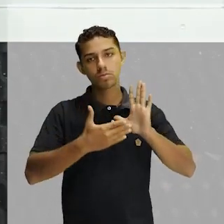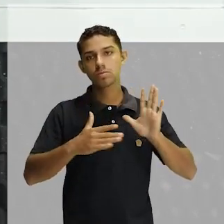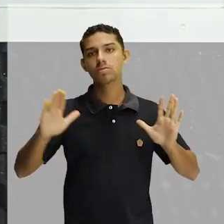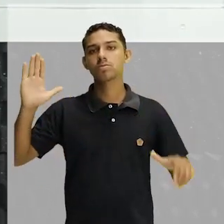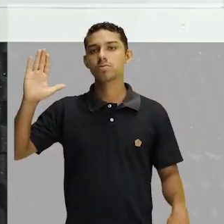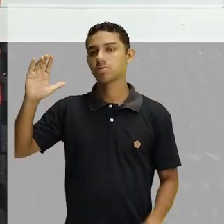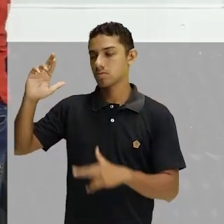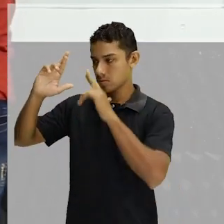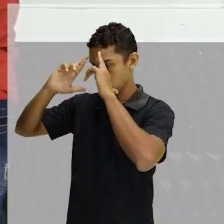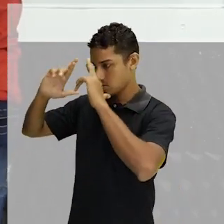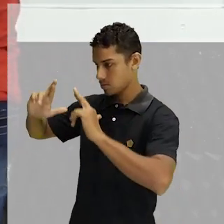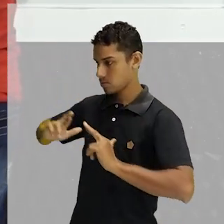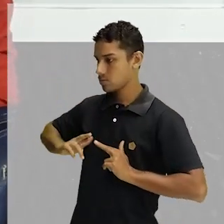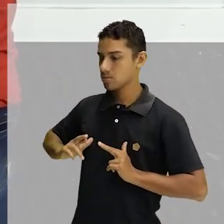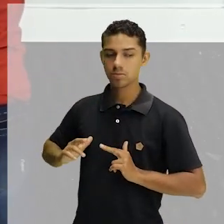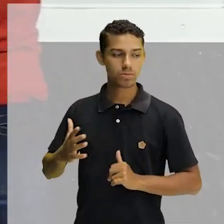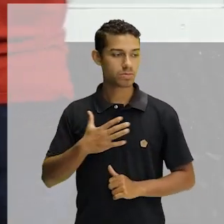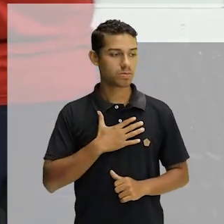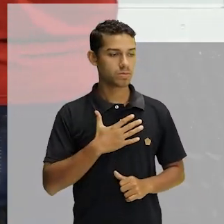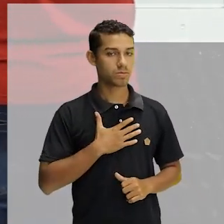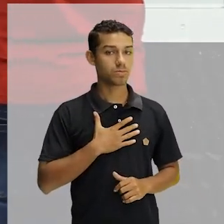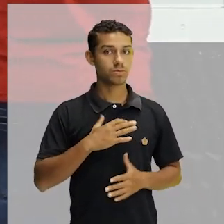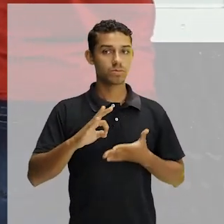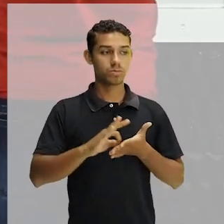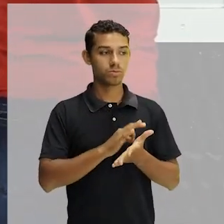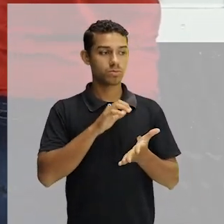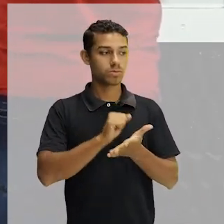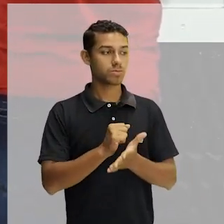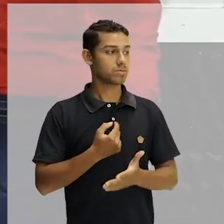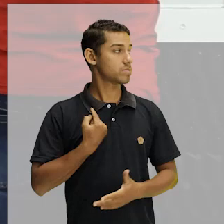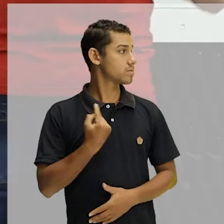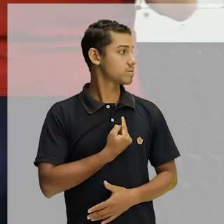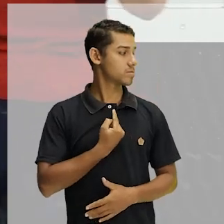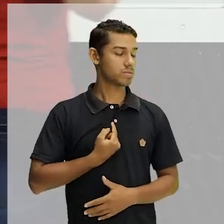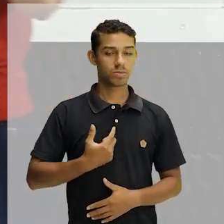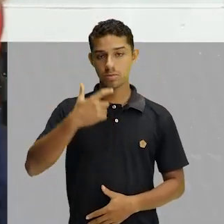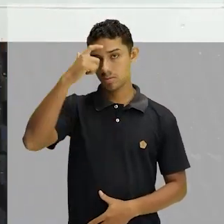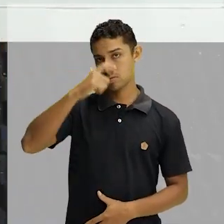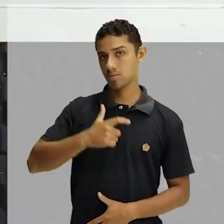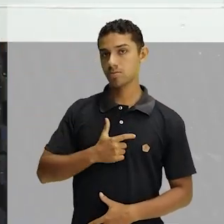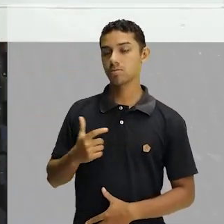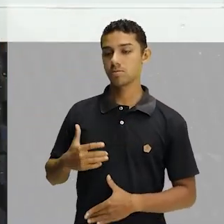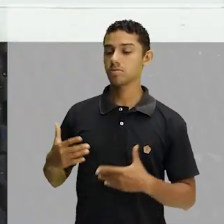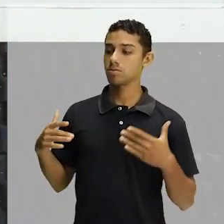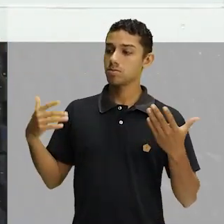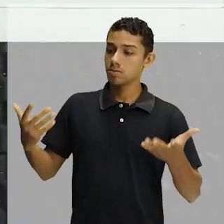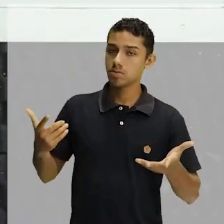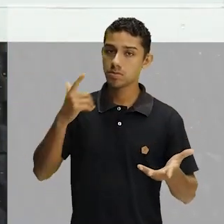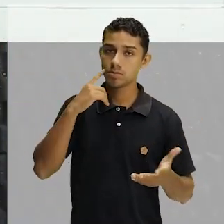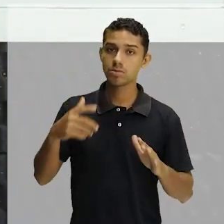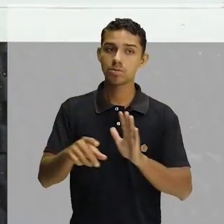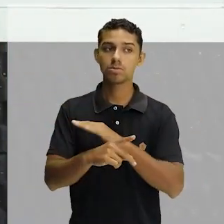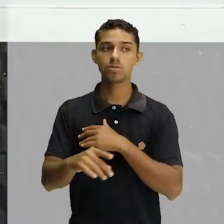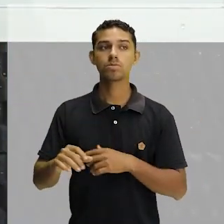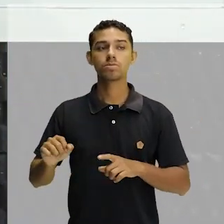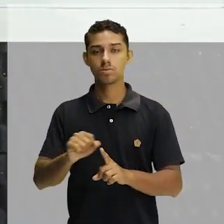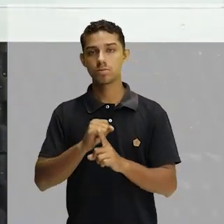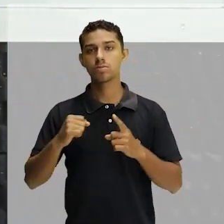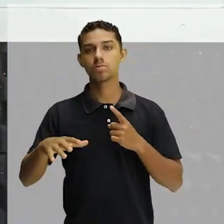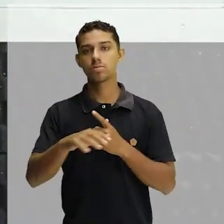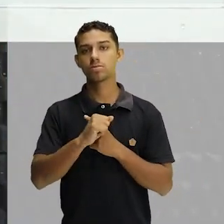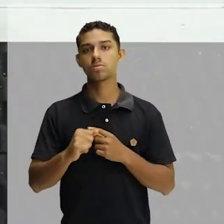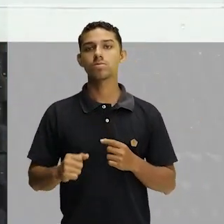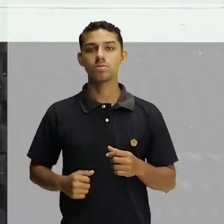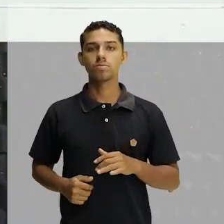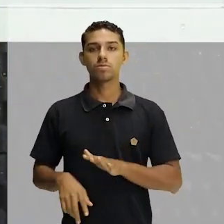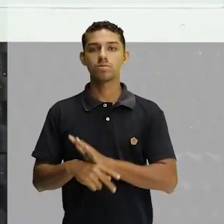ao respeito das minhas condições individuais. E essas condições individuais associadas principalmente à